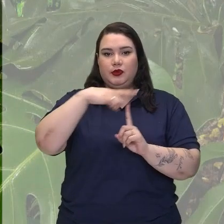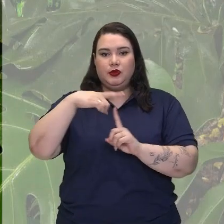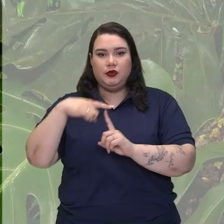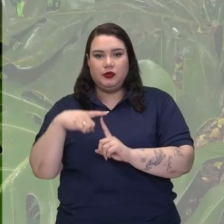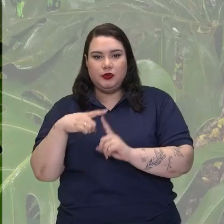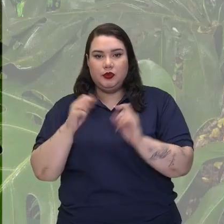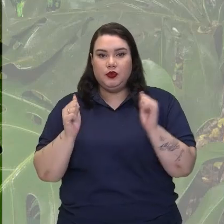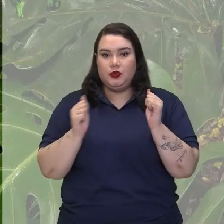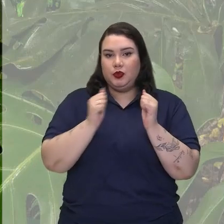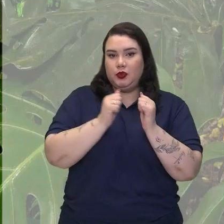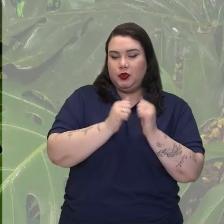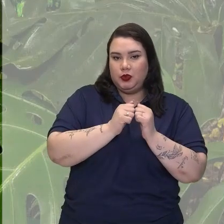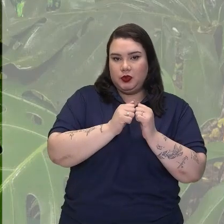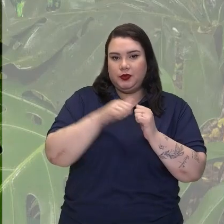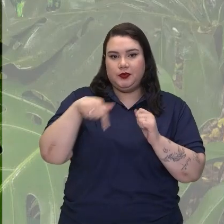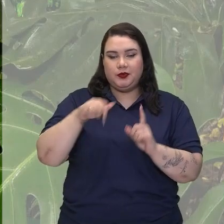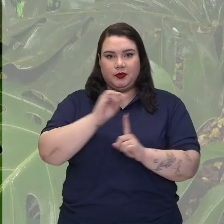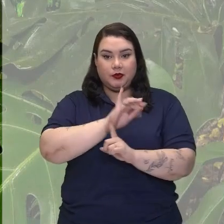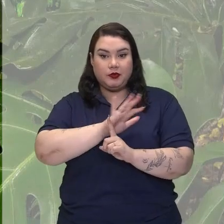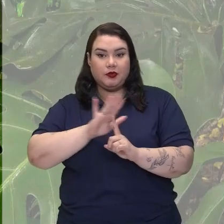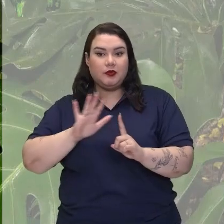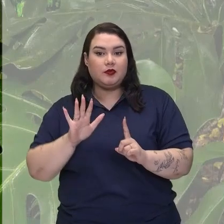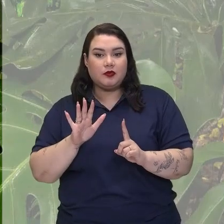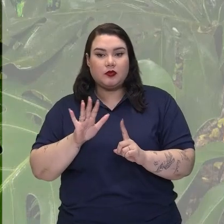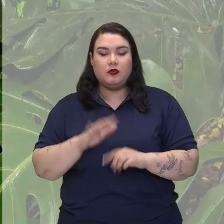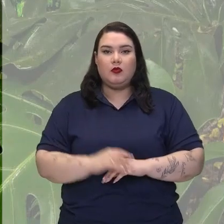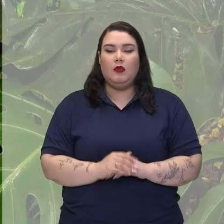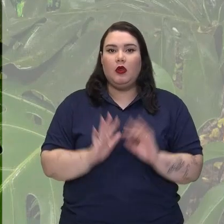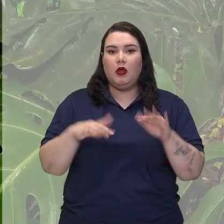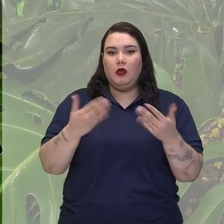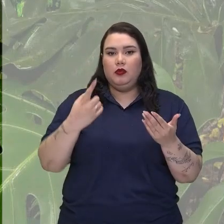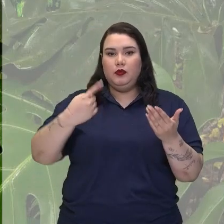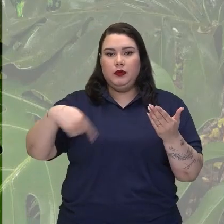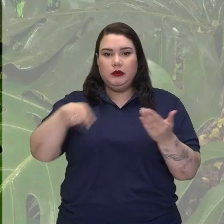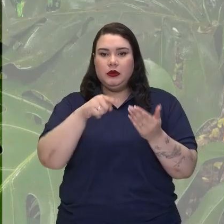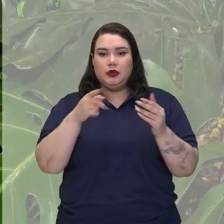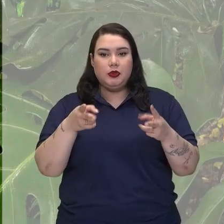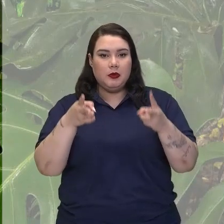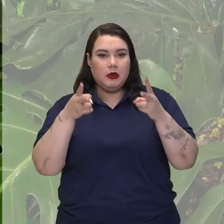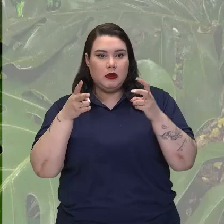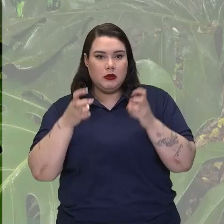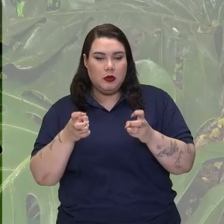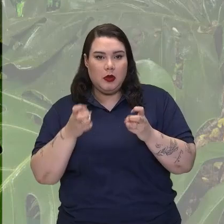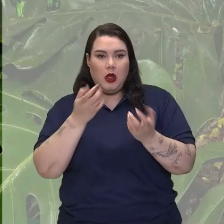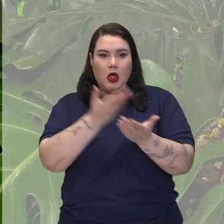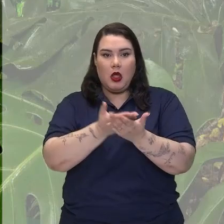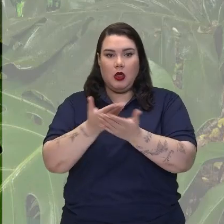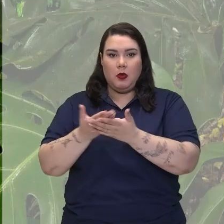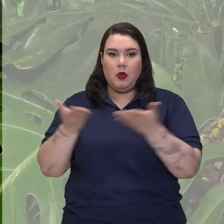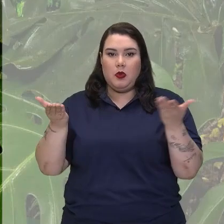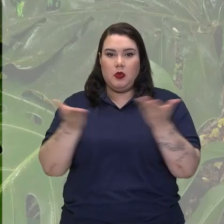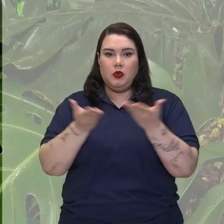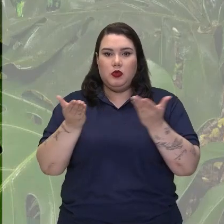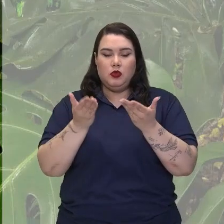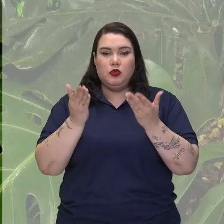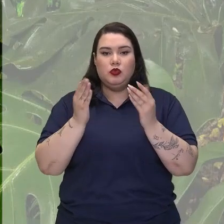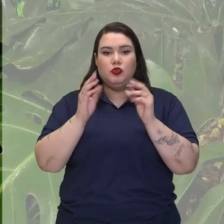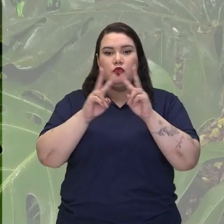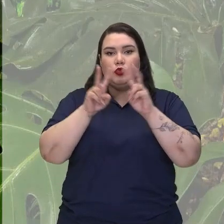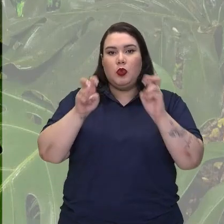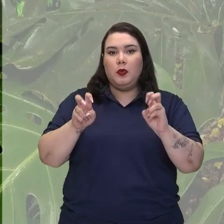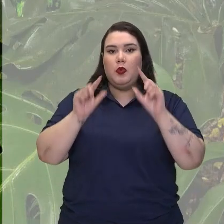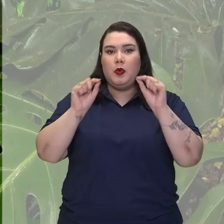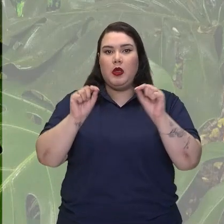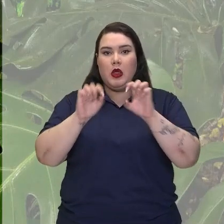né, junto comigo nesse espaço. Então, como vocês puderam observar, a nossa aula fala sobre a